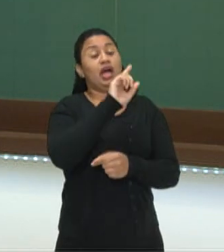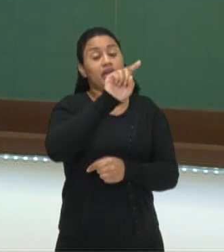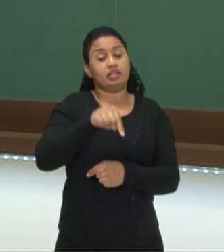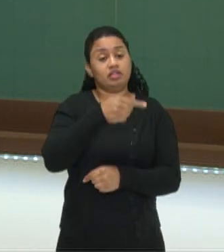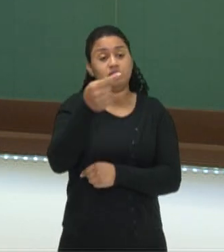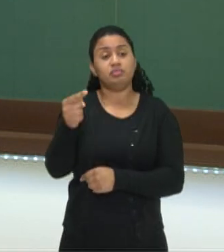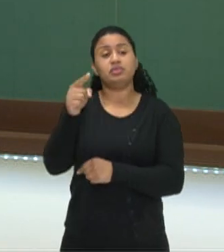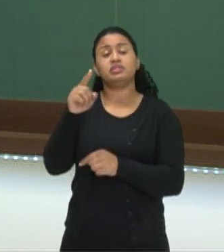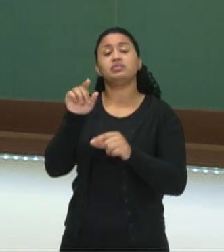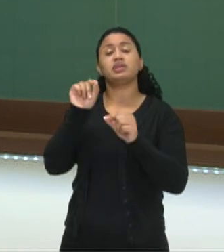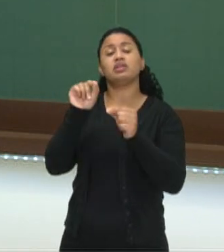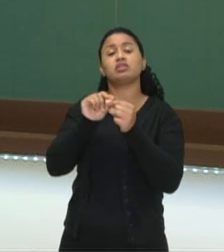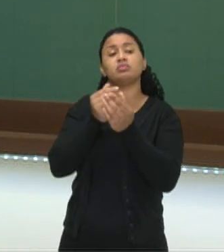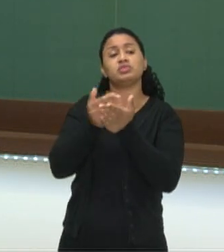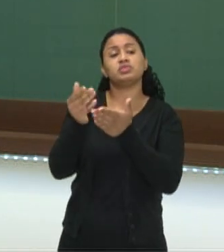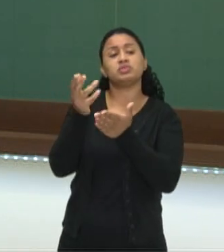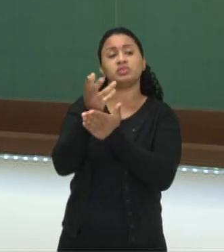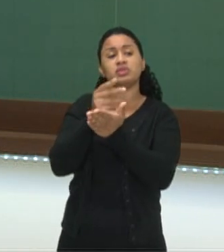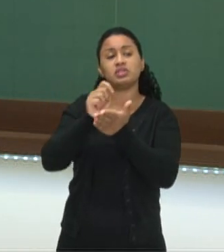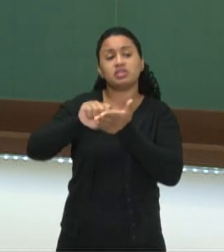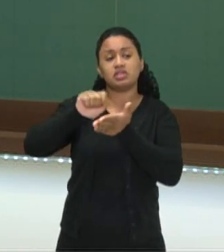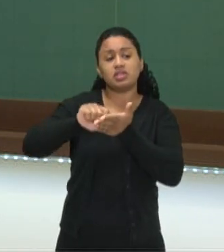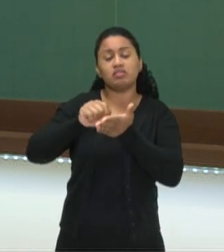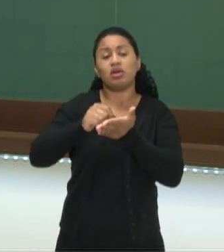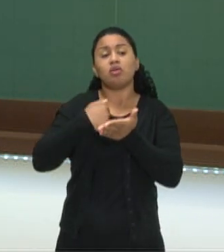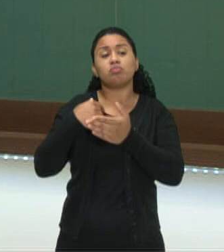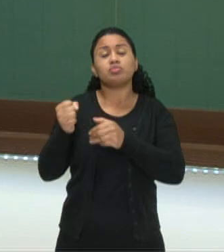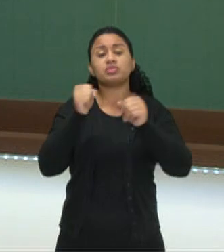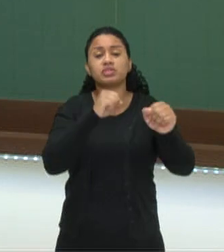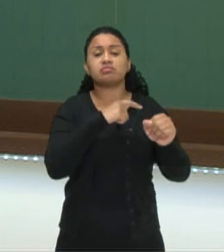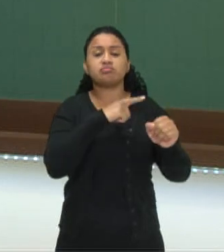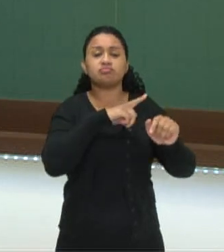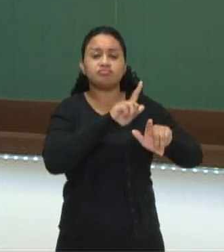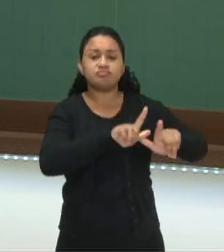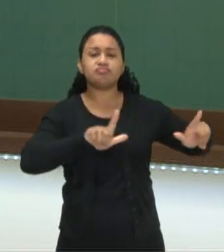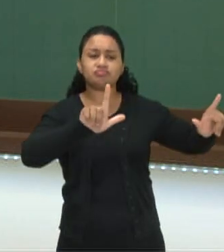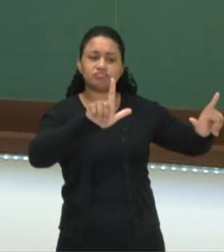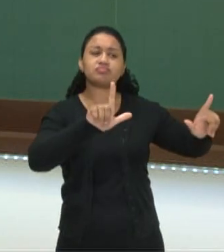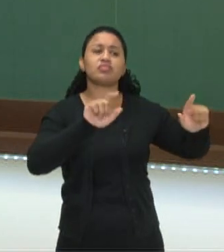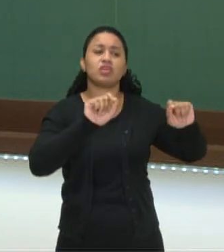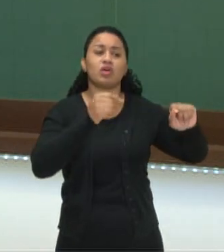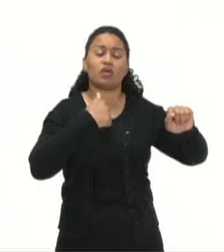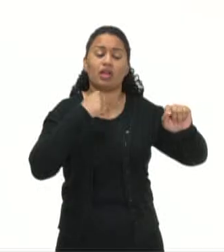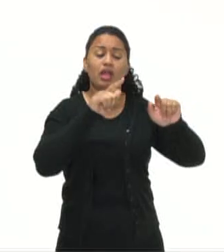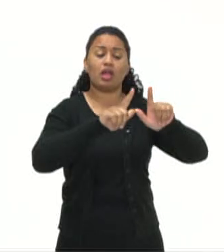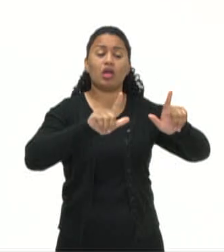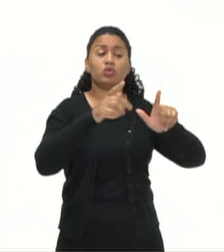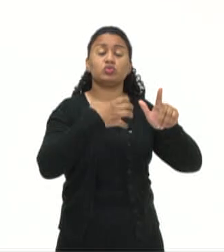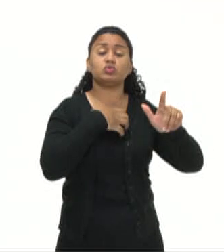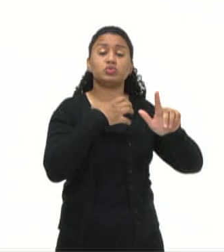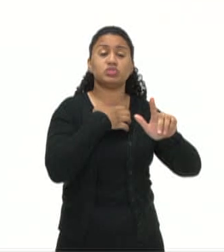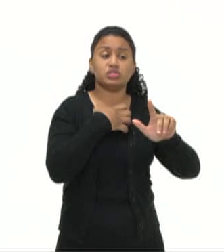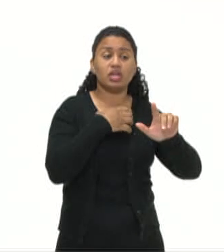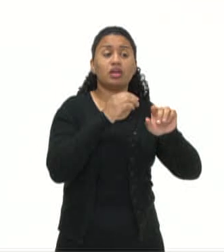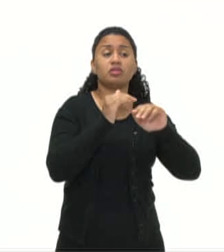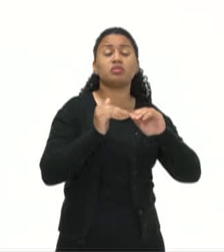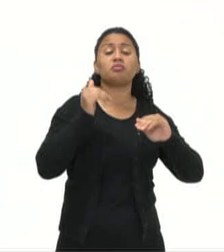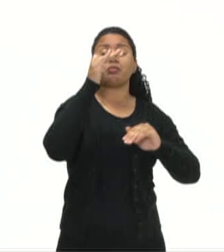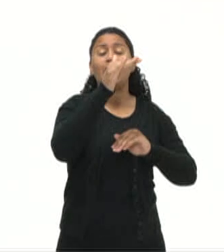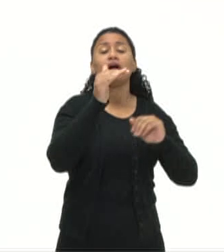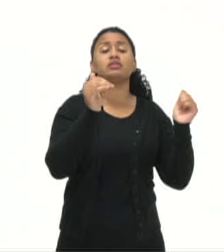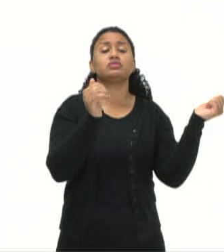ópera, e ele começou a escrever sobre o poder dessa forma. Ele falava que a supremacia da forma estava muito